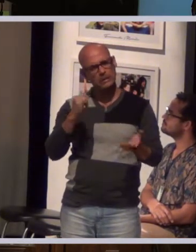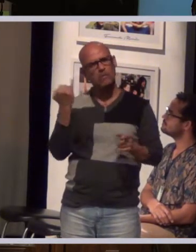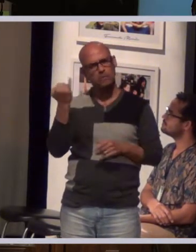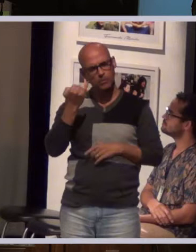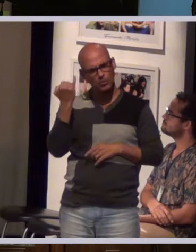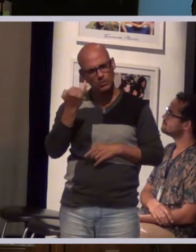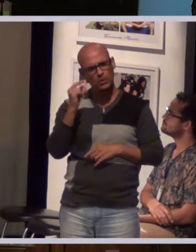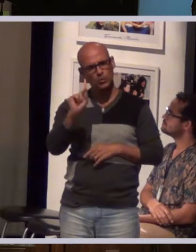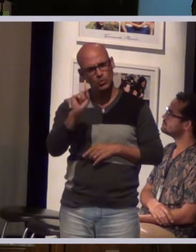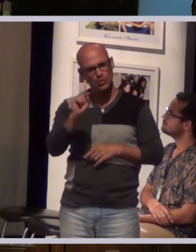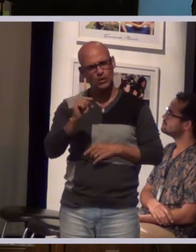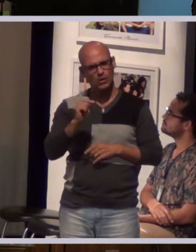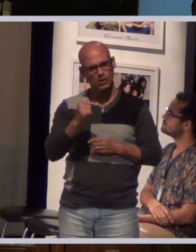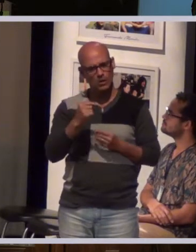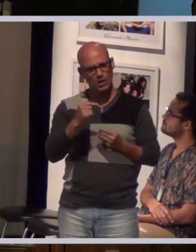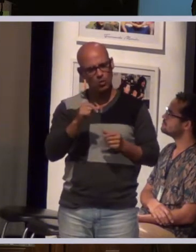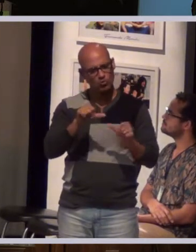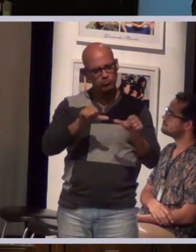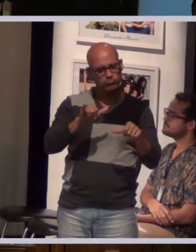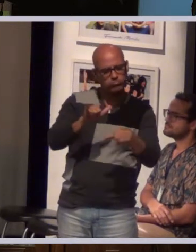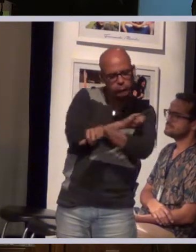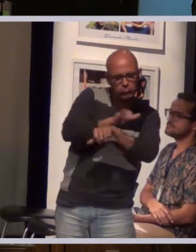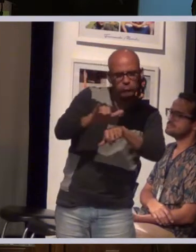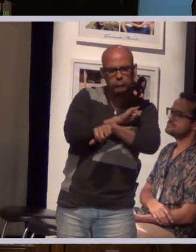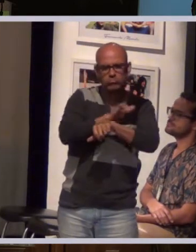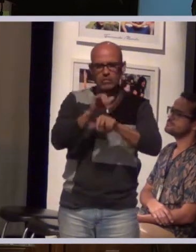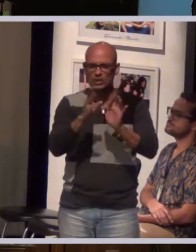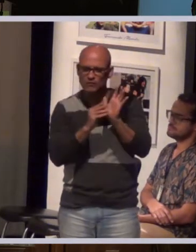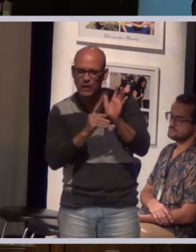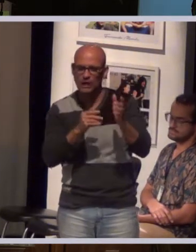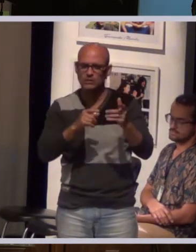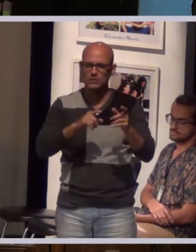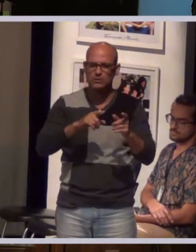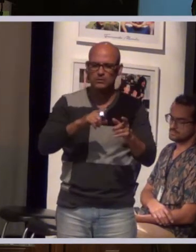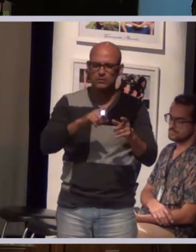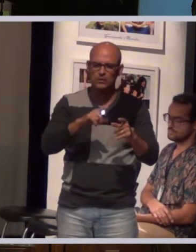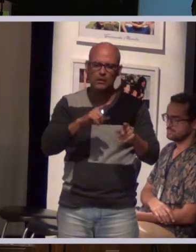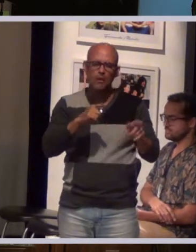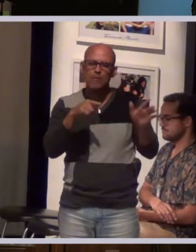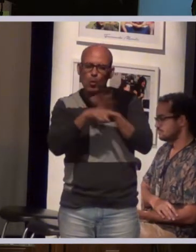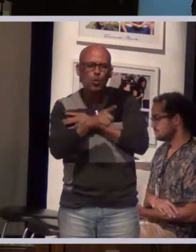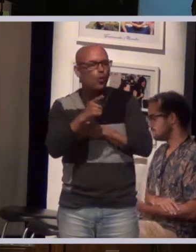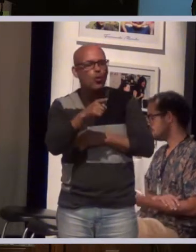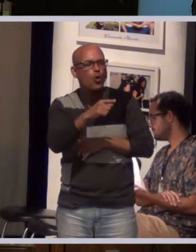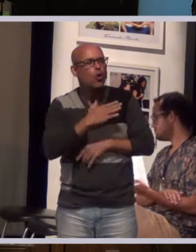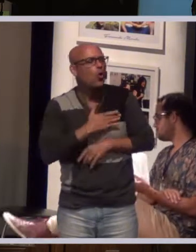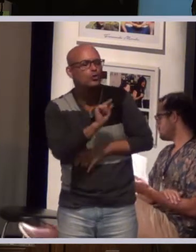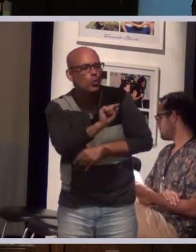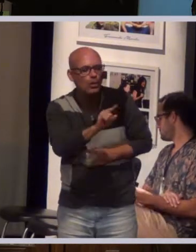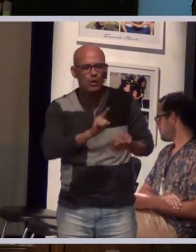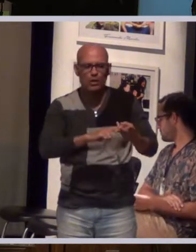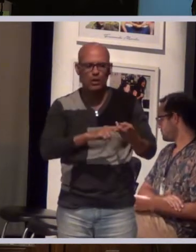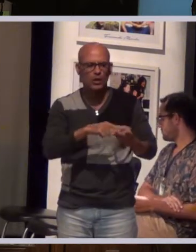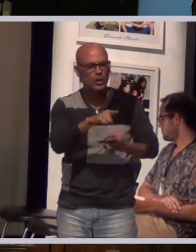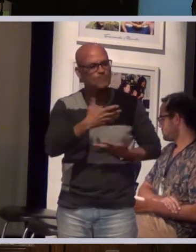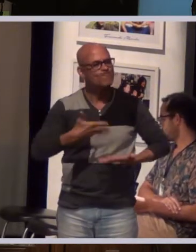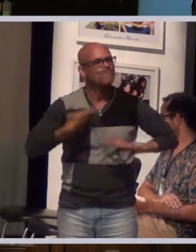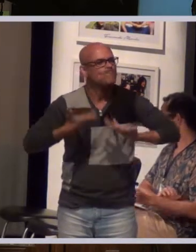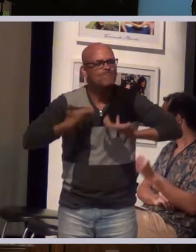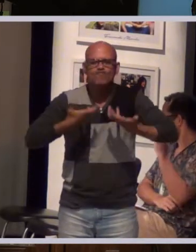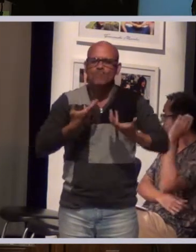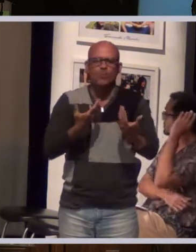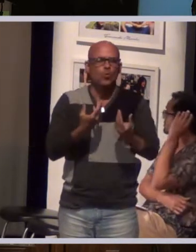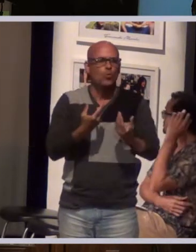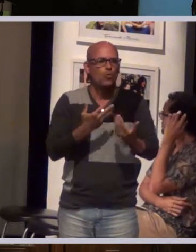importante diversificar mais as atividades? O que aquele estudante gosta, o que o motiva? E,